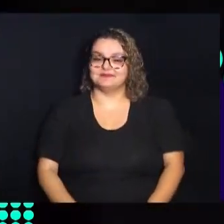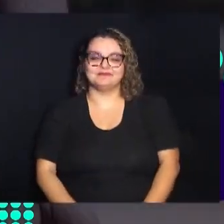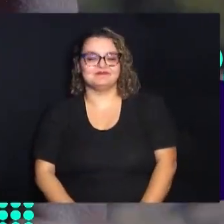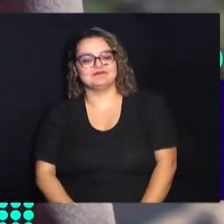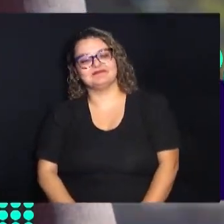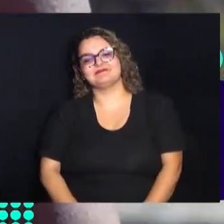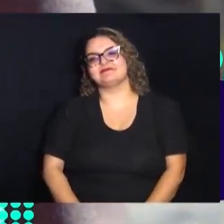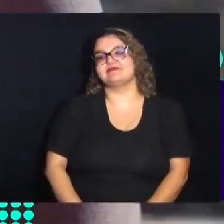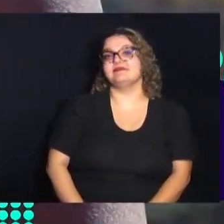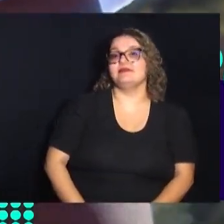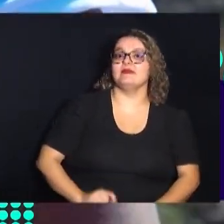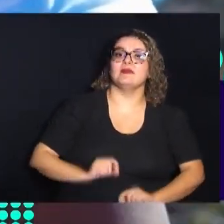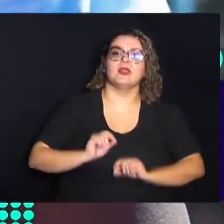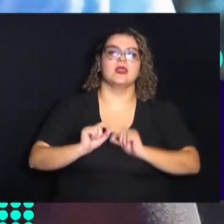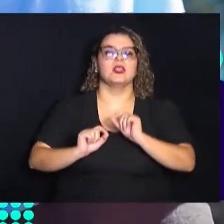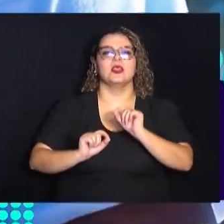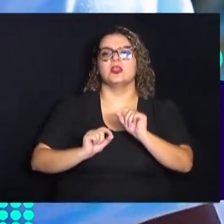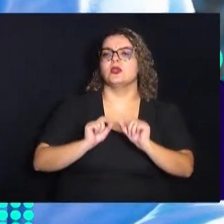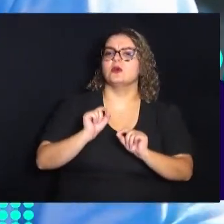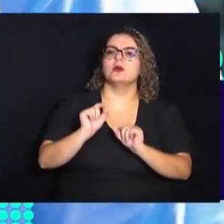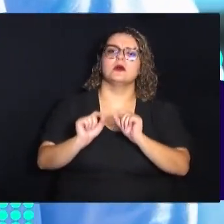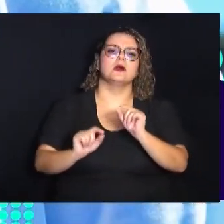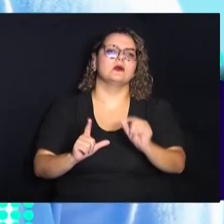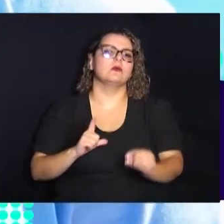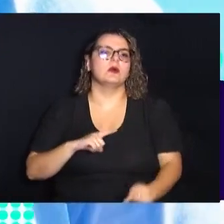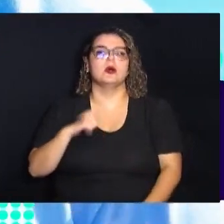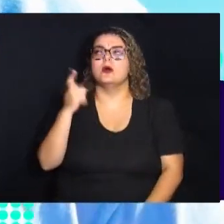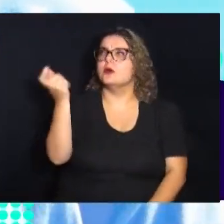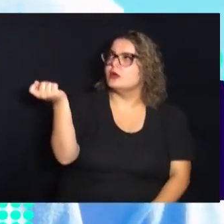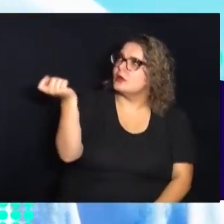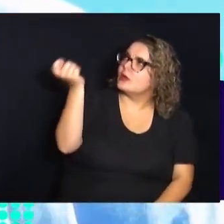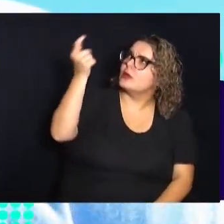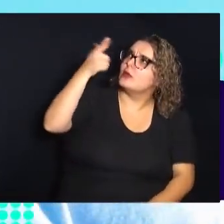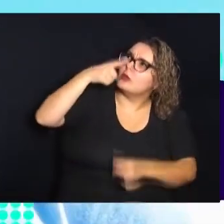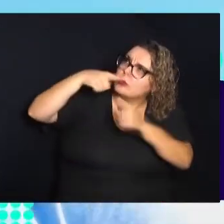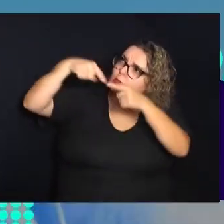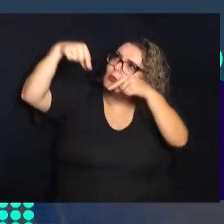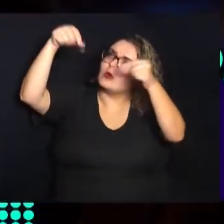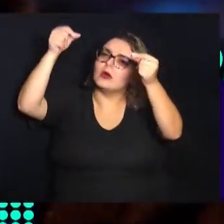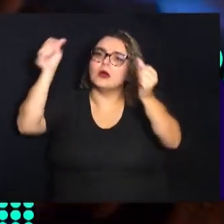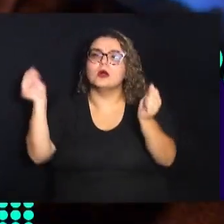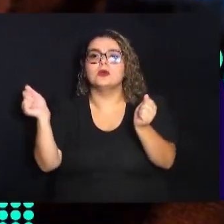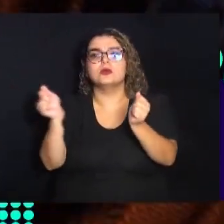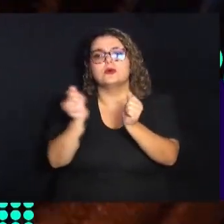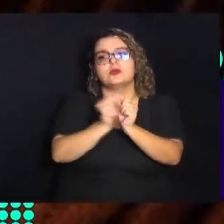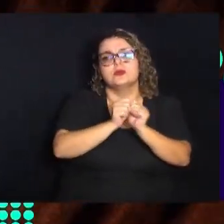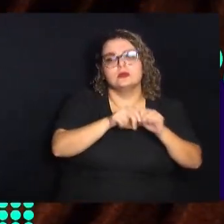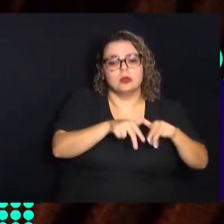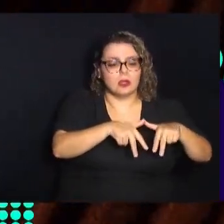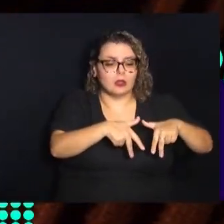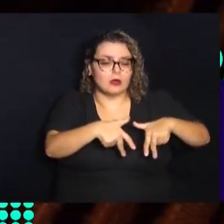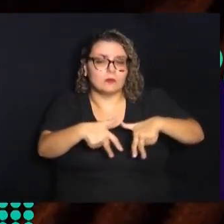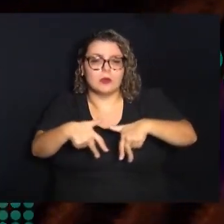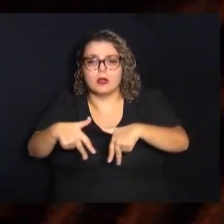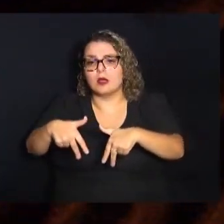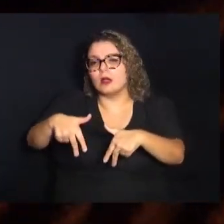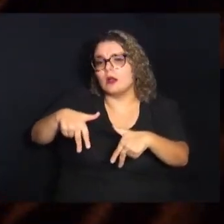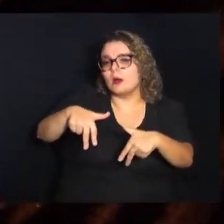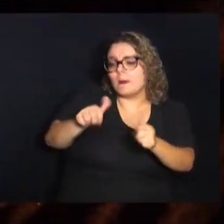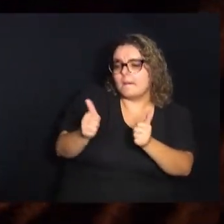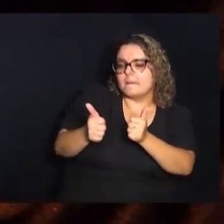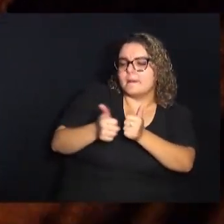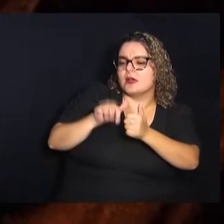10h30. E o que resta é o luar, quero contigo estar